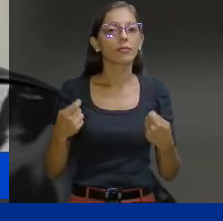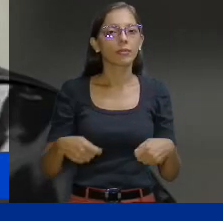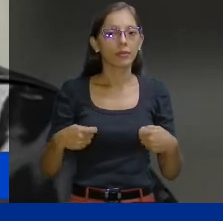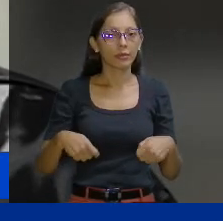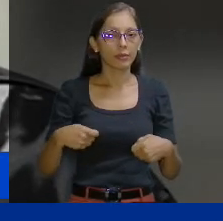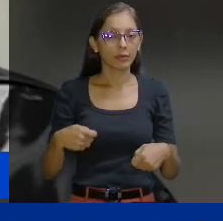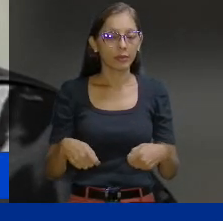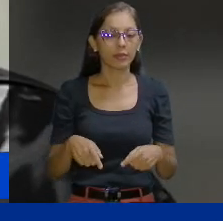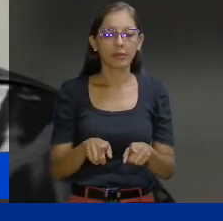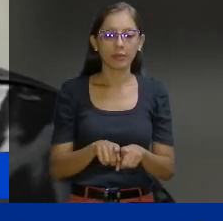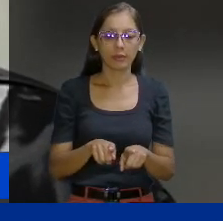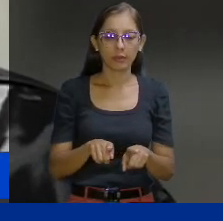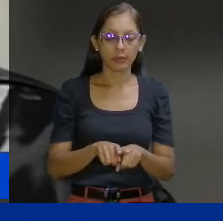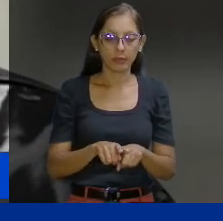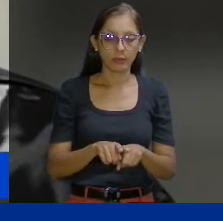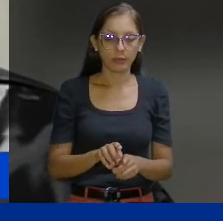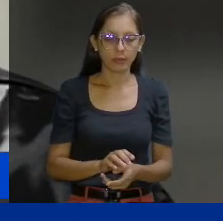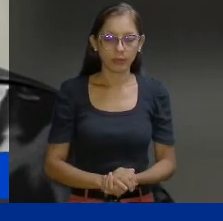com relação